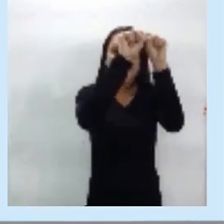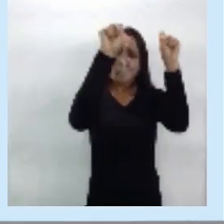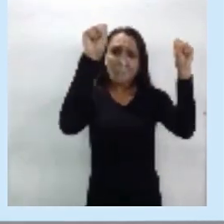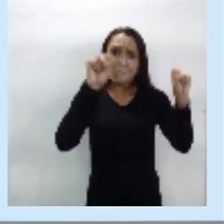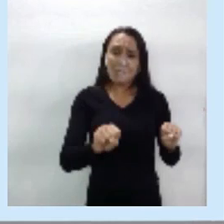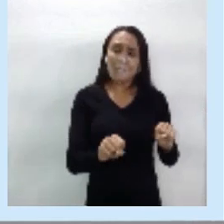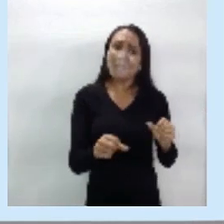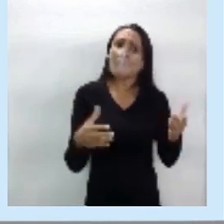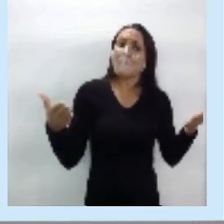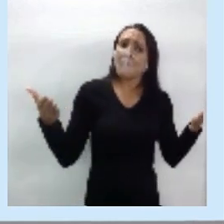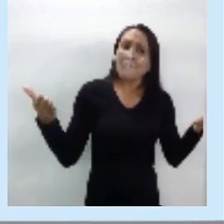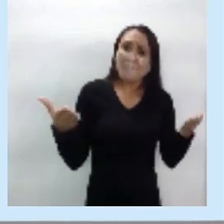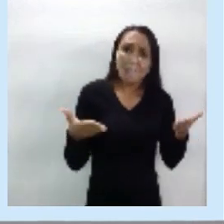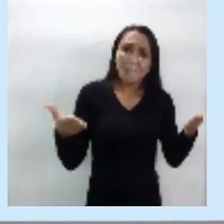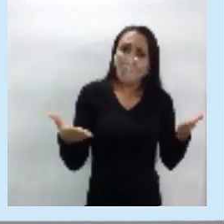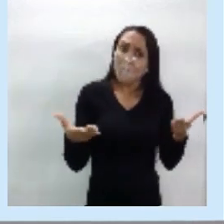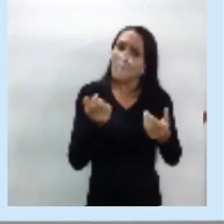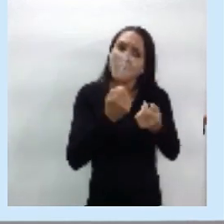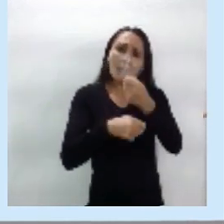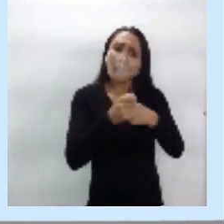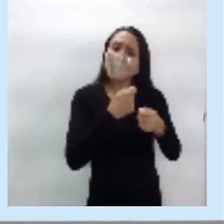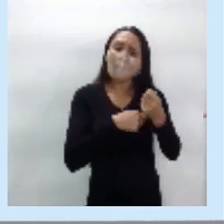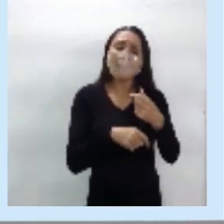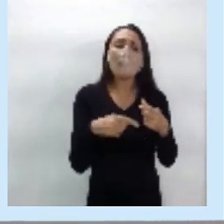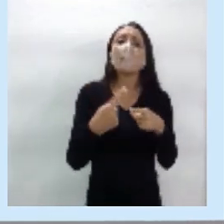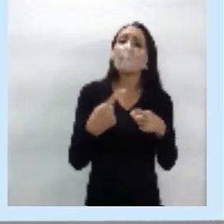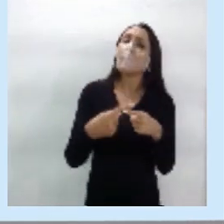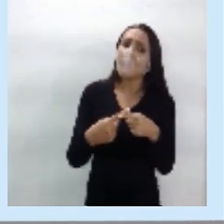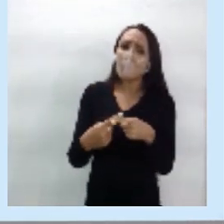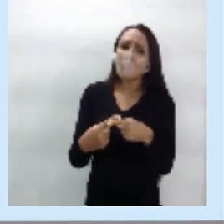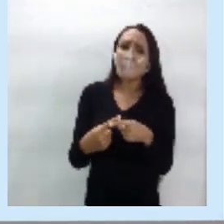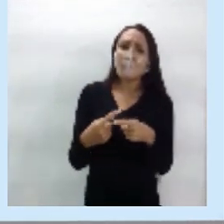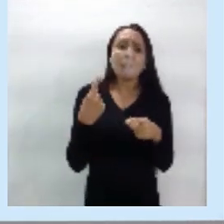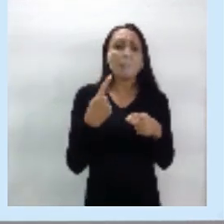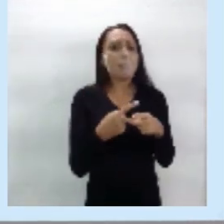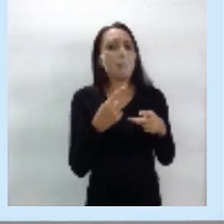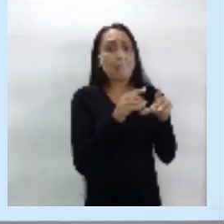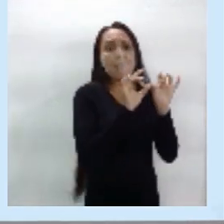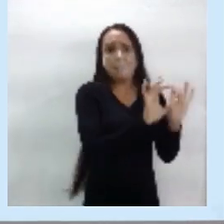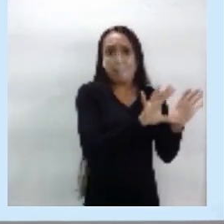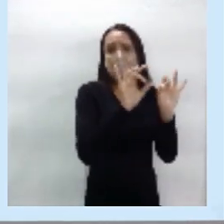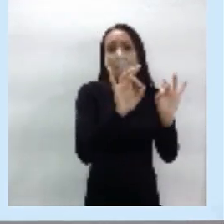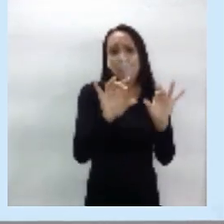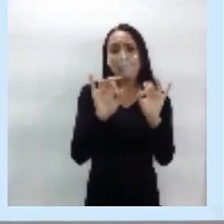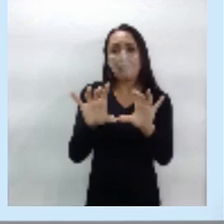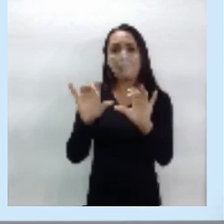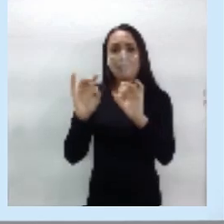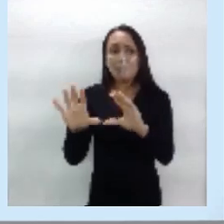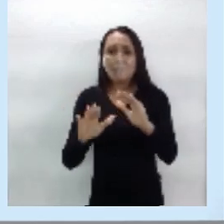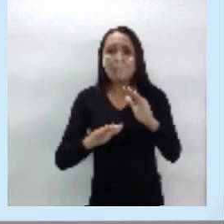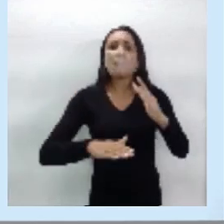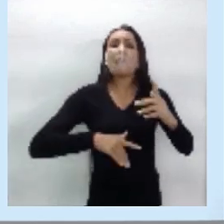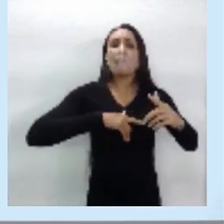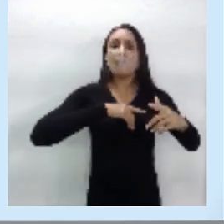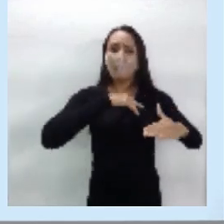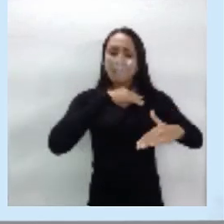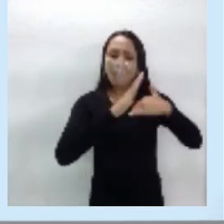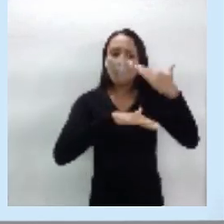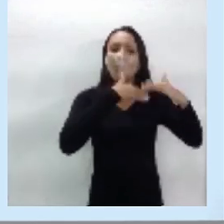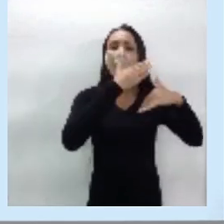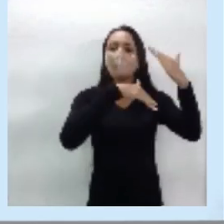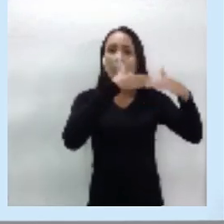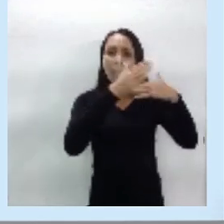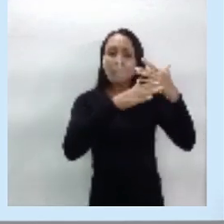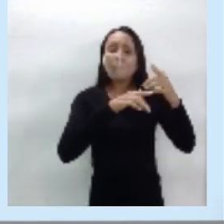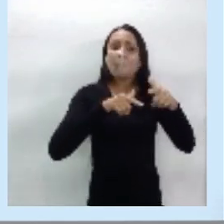sistema que está aí rodando na nossa economia? Porque quanto mais se vende, mais gera emprego, pelo menos